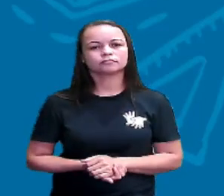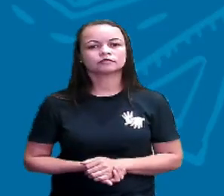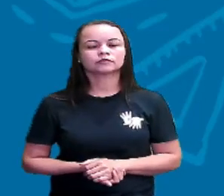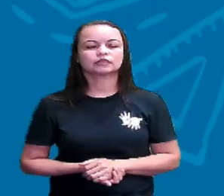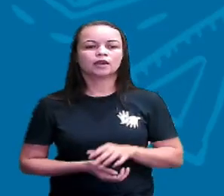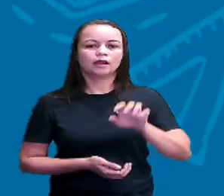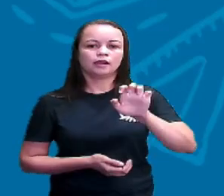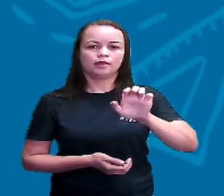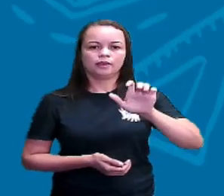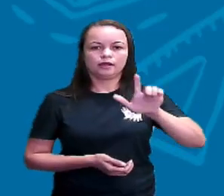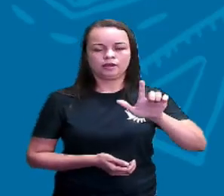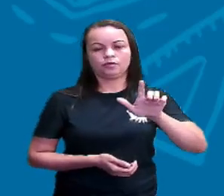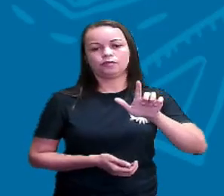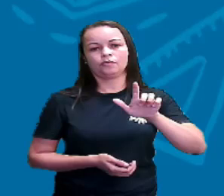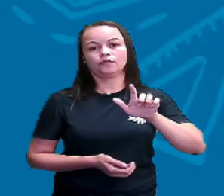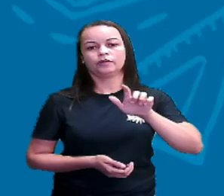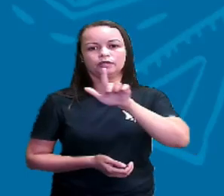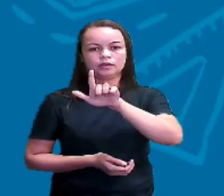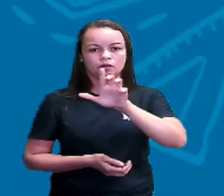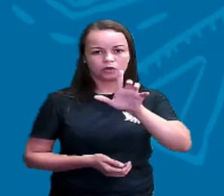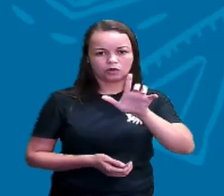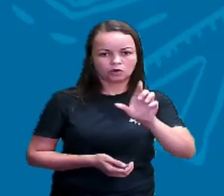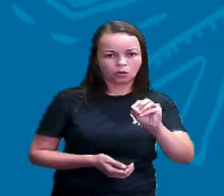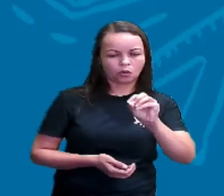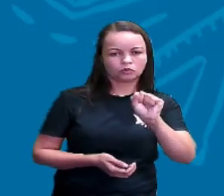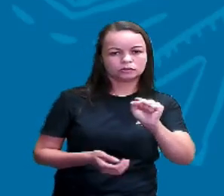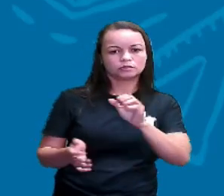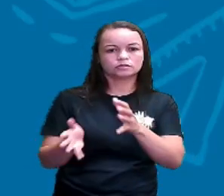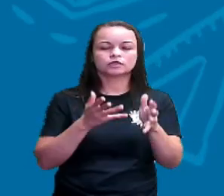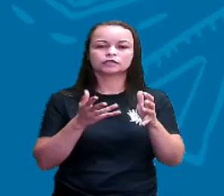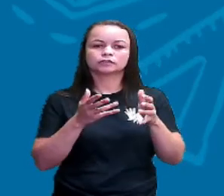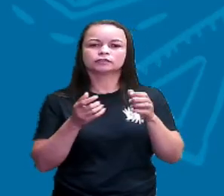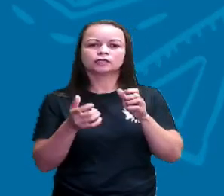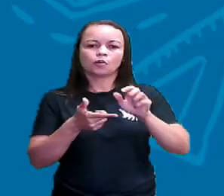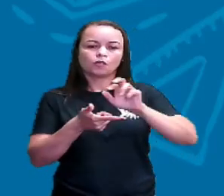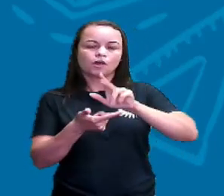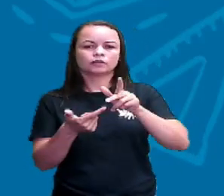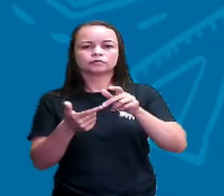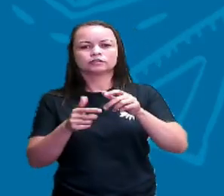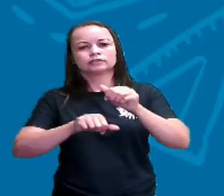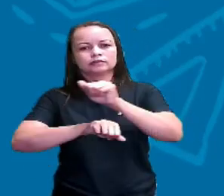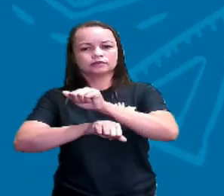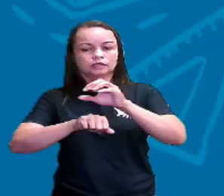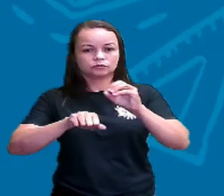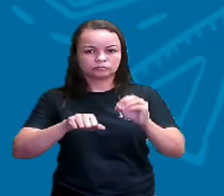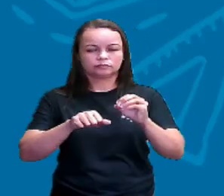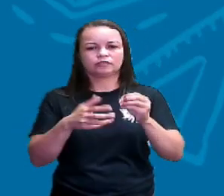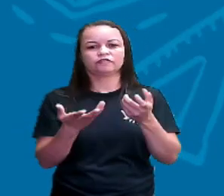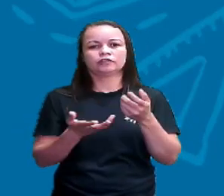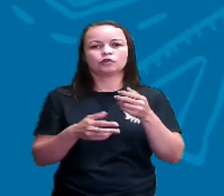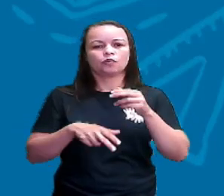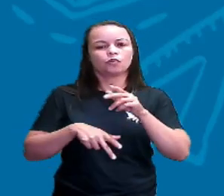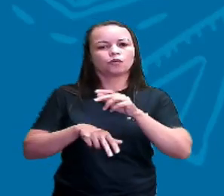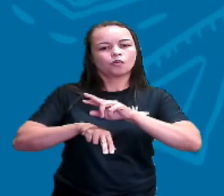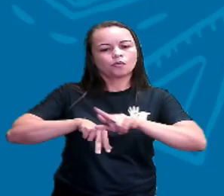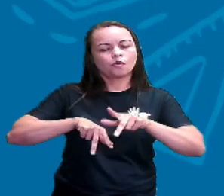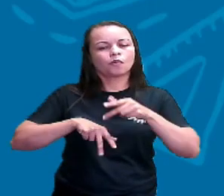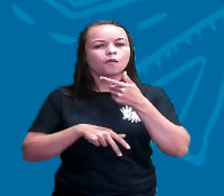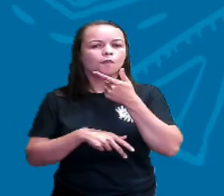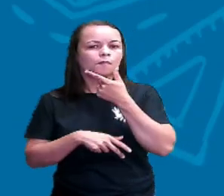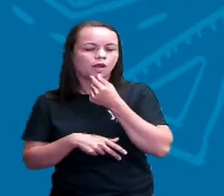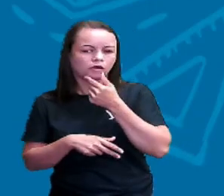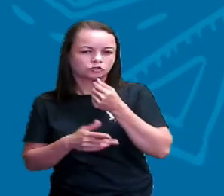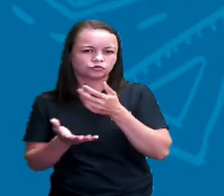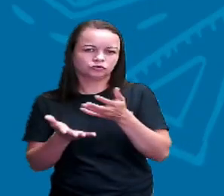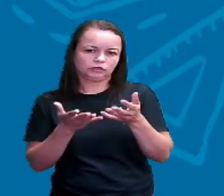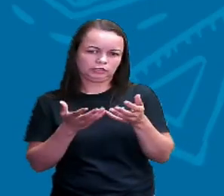los são os artigos definidos masculinos em língua espanhola. Então, quando a